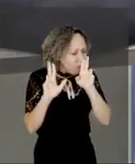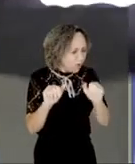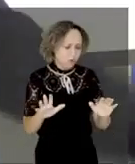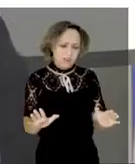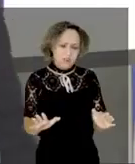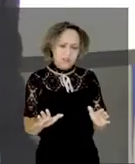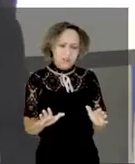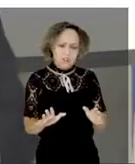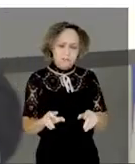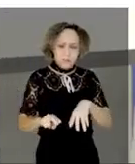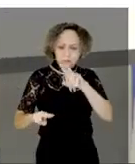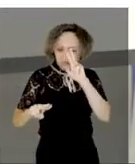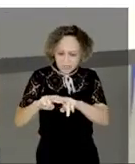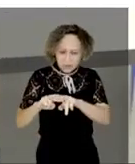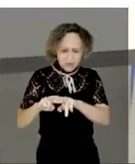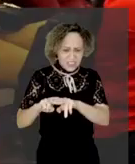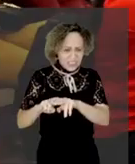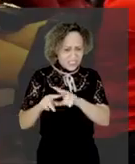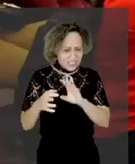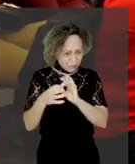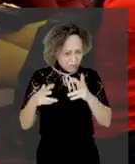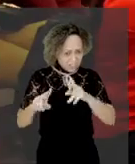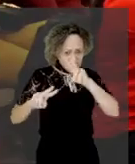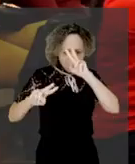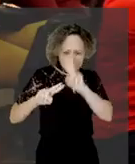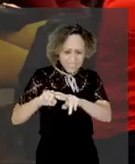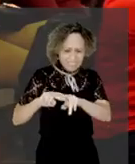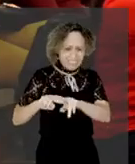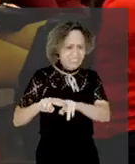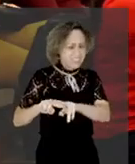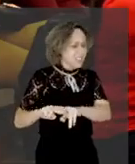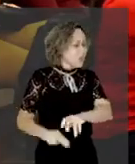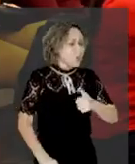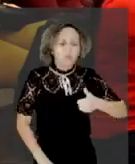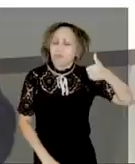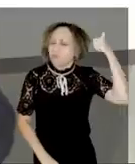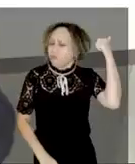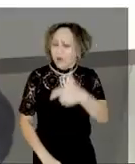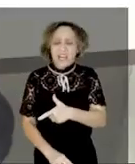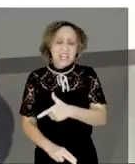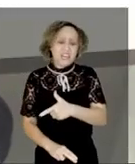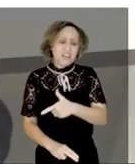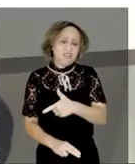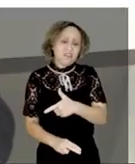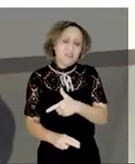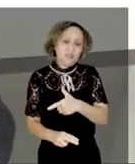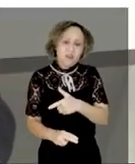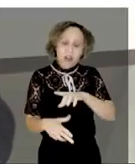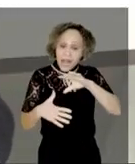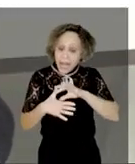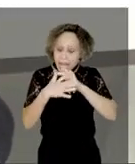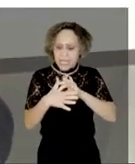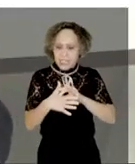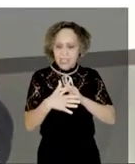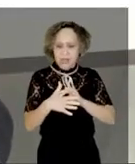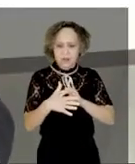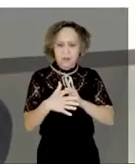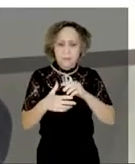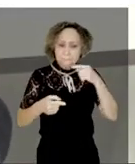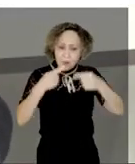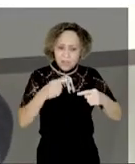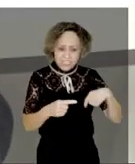110 anos. Se Marighella estivesse vivo, ele estaria aqui hoje,